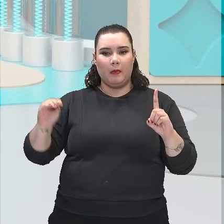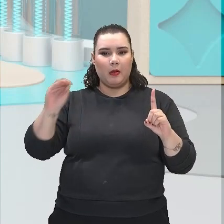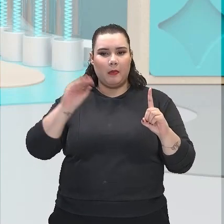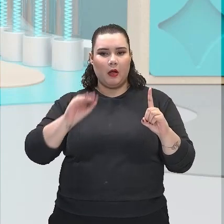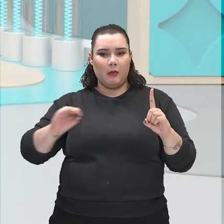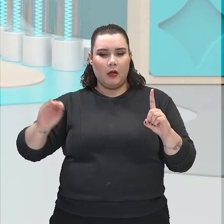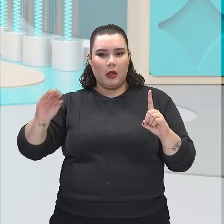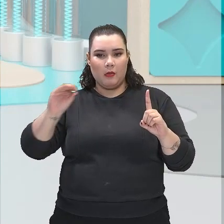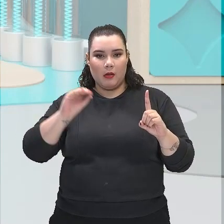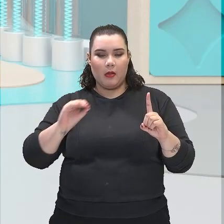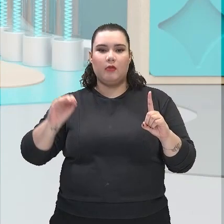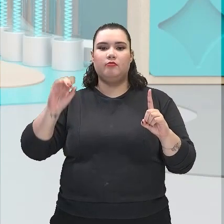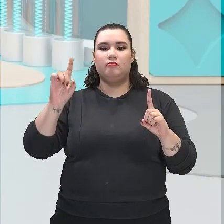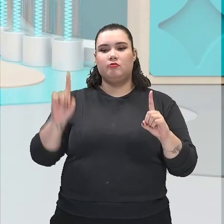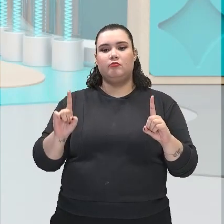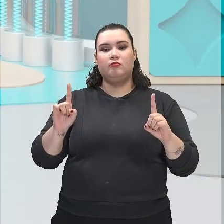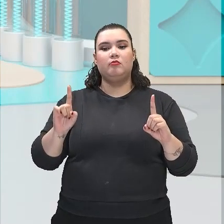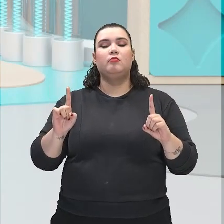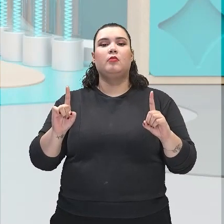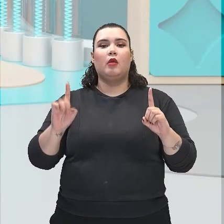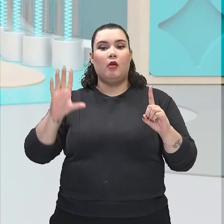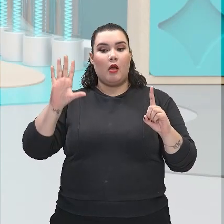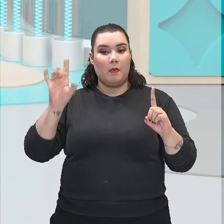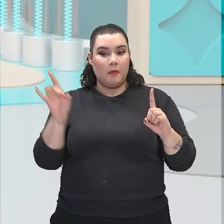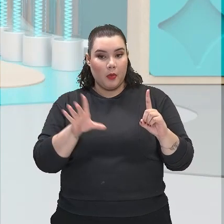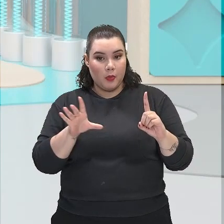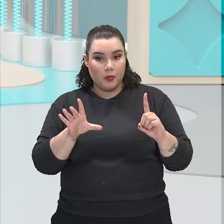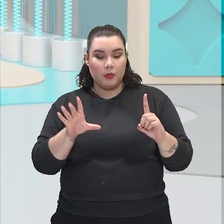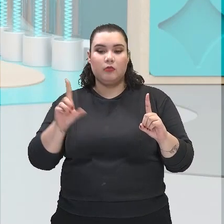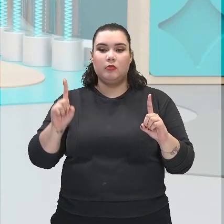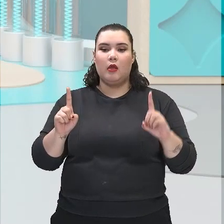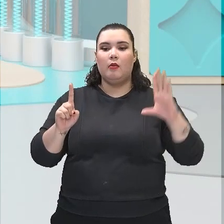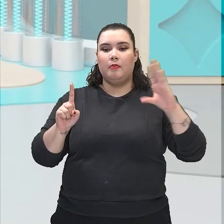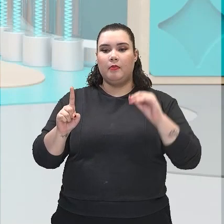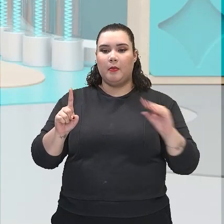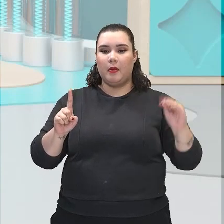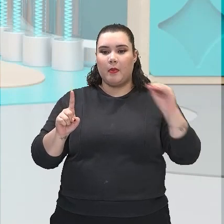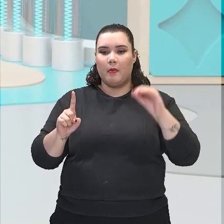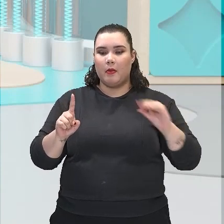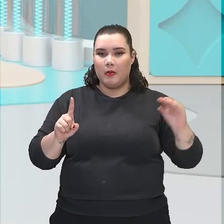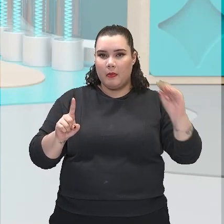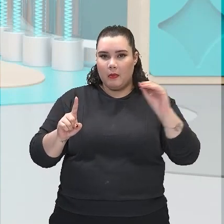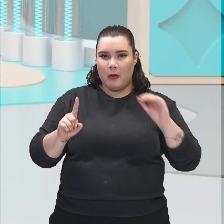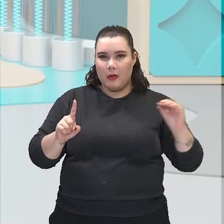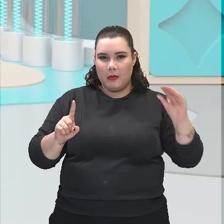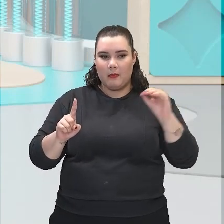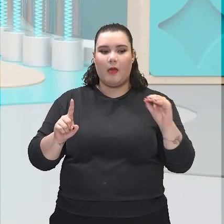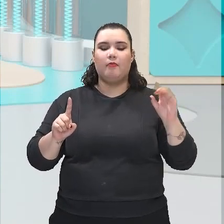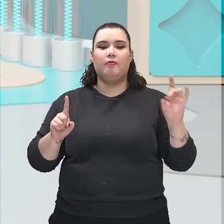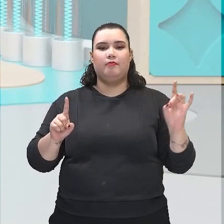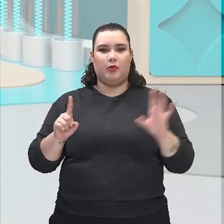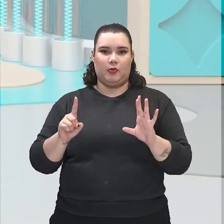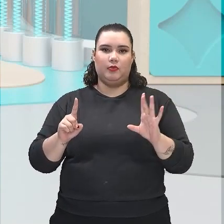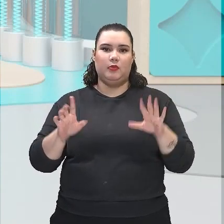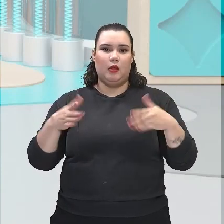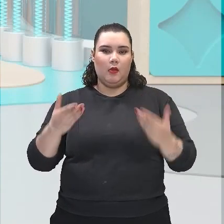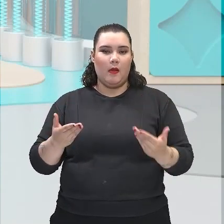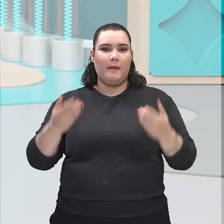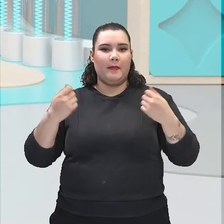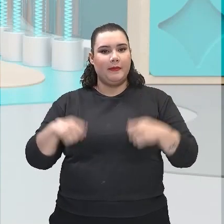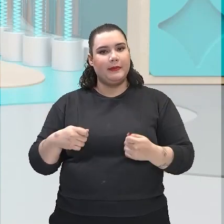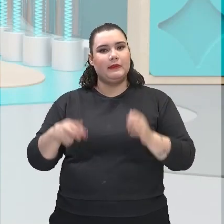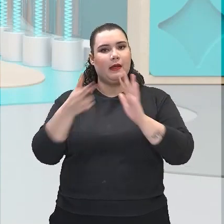extensa para vocês visualizarem o nosso contexto, olha só. A gente pode observar que é um contexto formal, então essa regra,